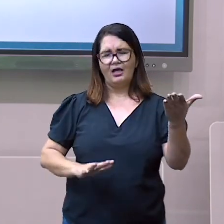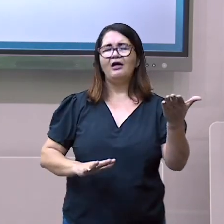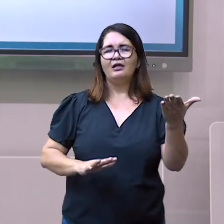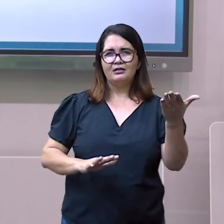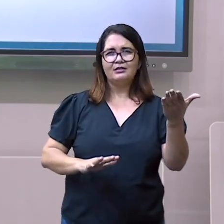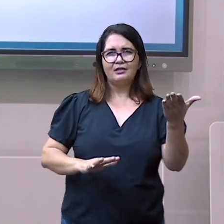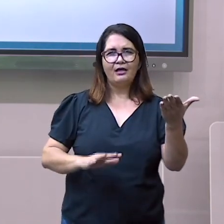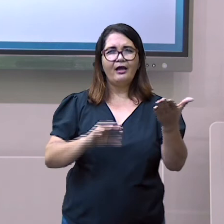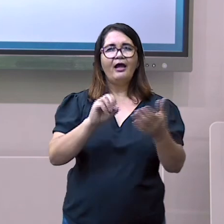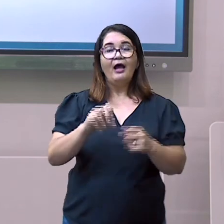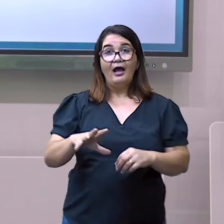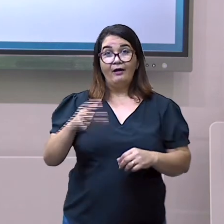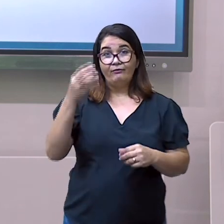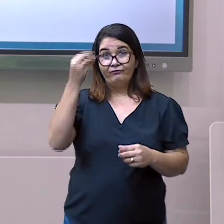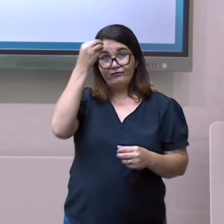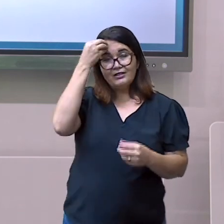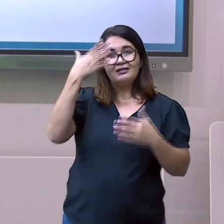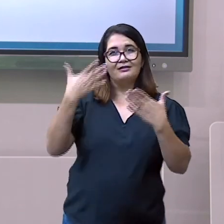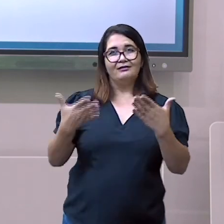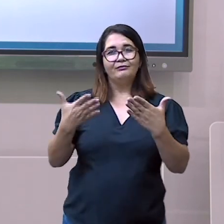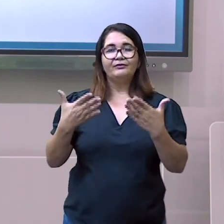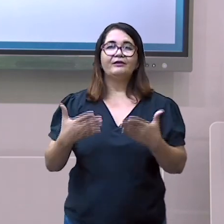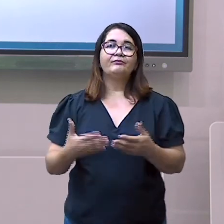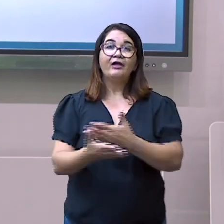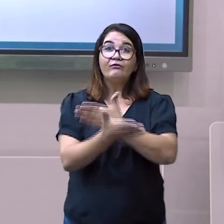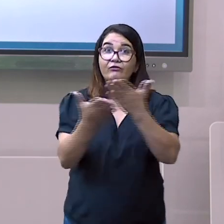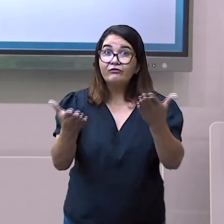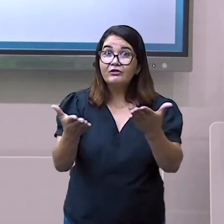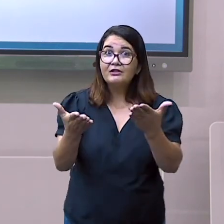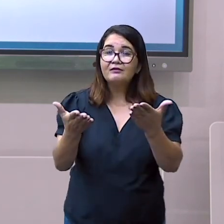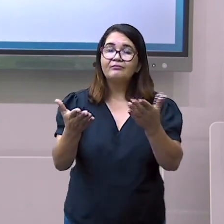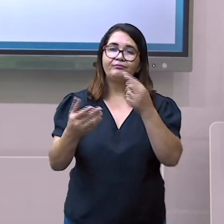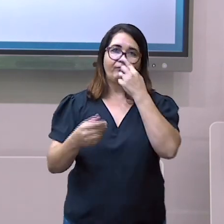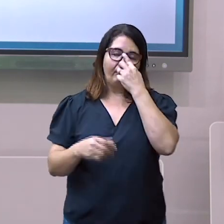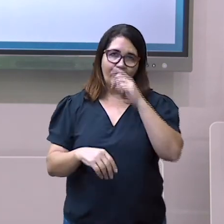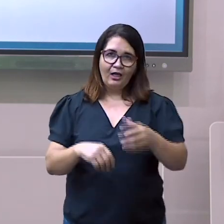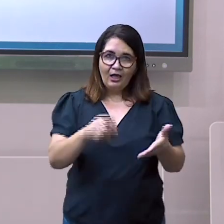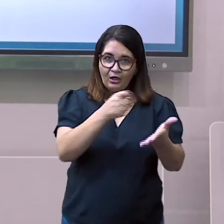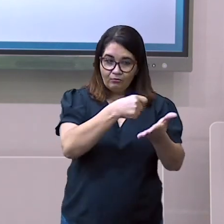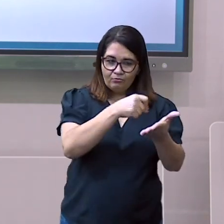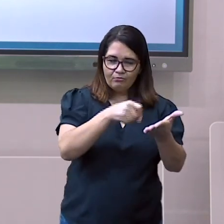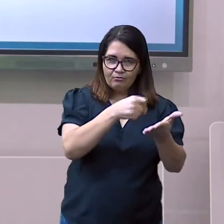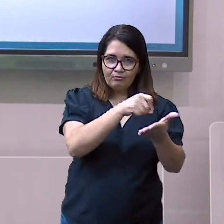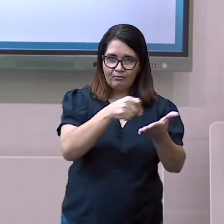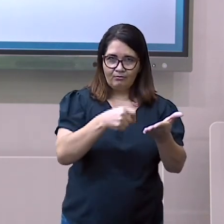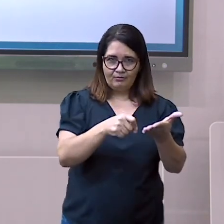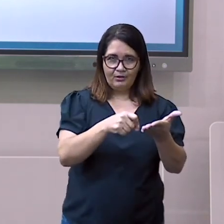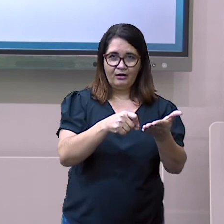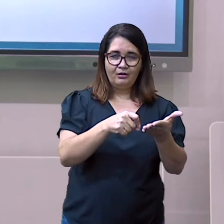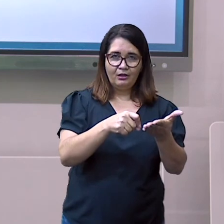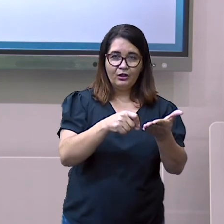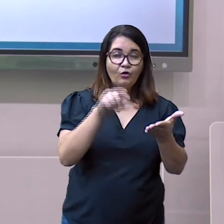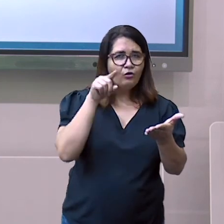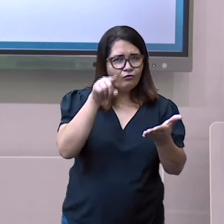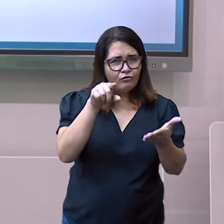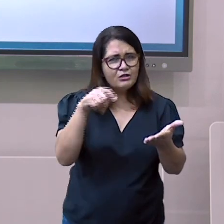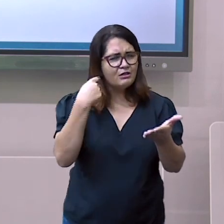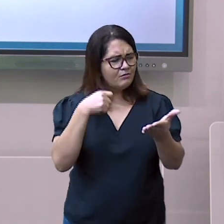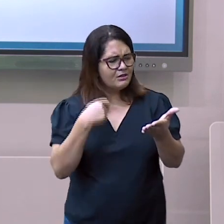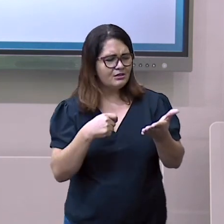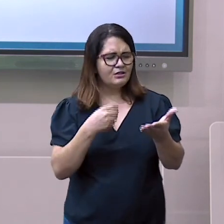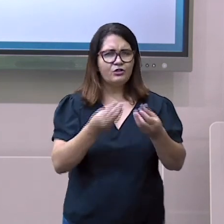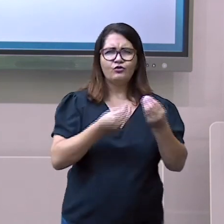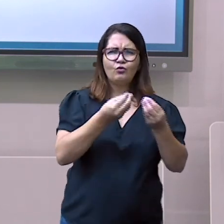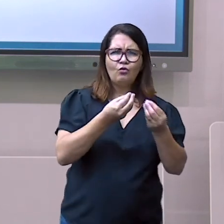fixação, agora é com você. Em seu caderno, faça um breve modelo de uma